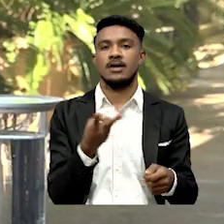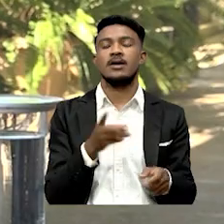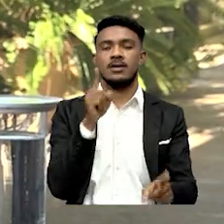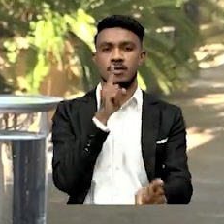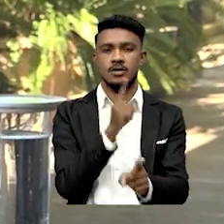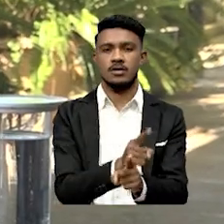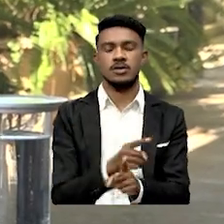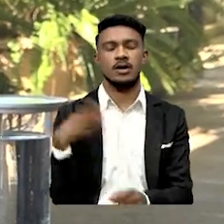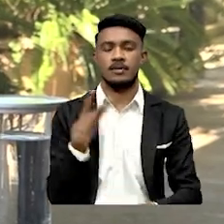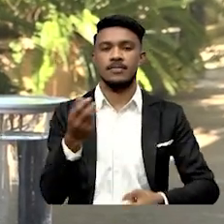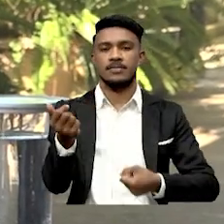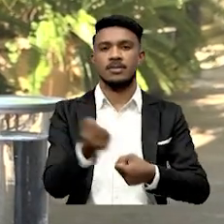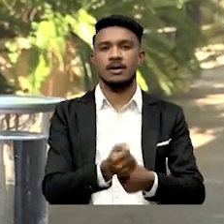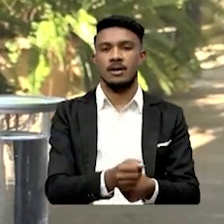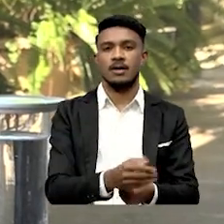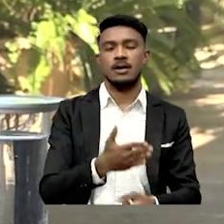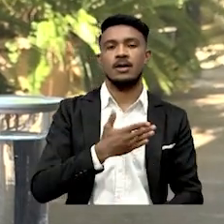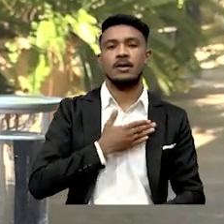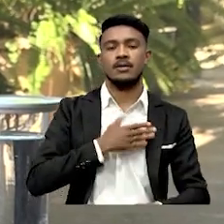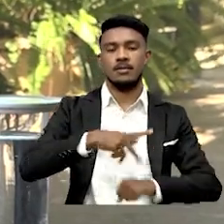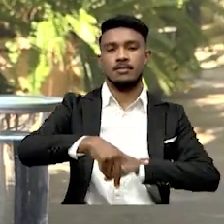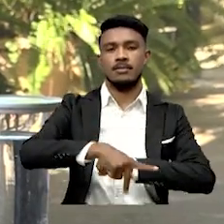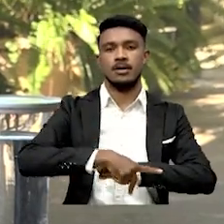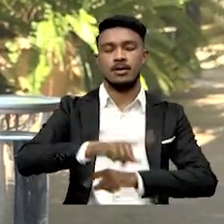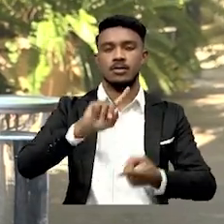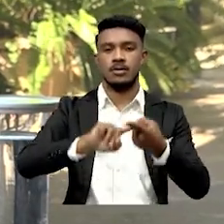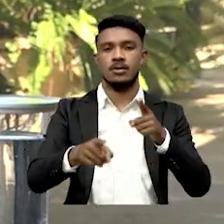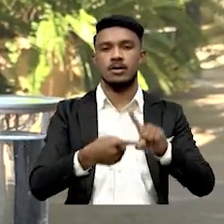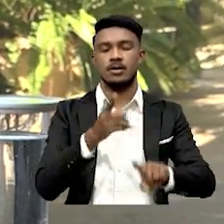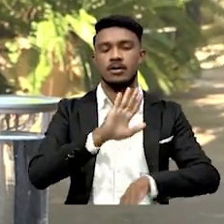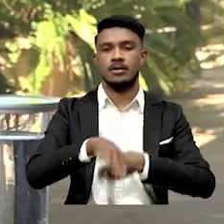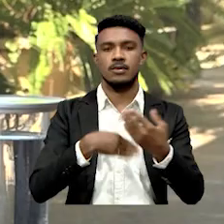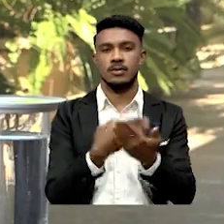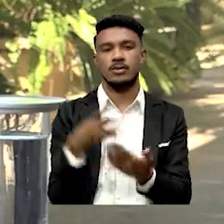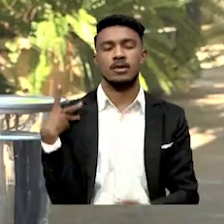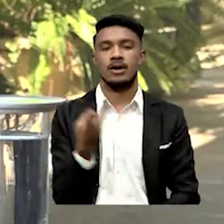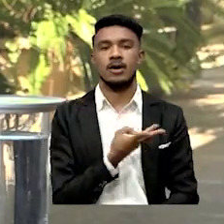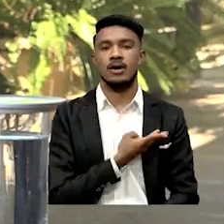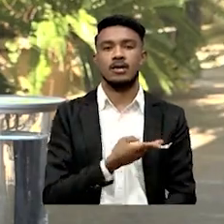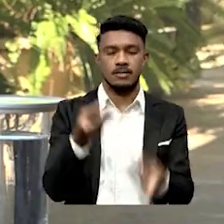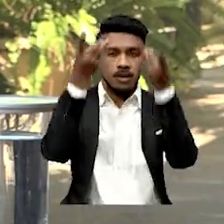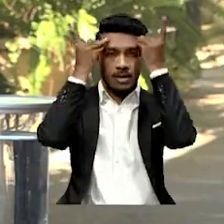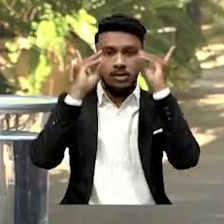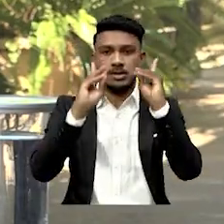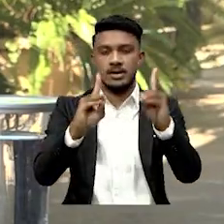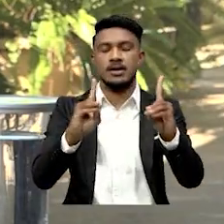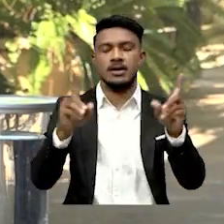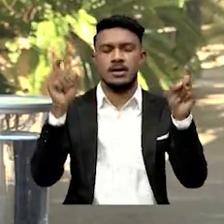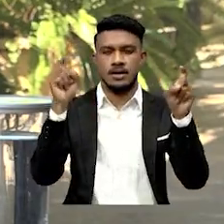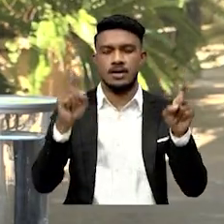RASIC, ao meu partido, coligação toma, a me decide, kata, tem